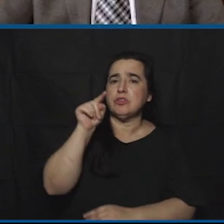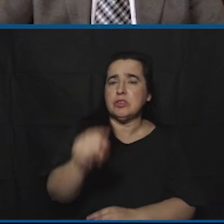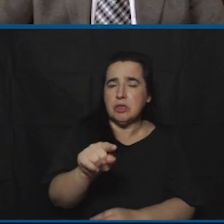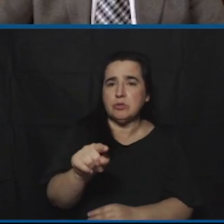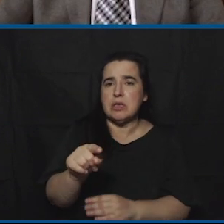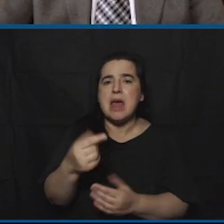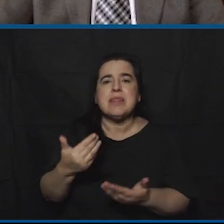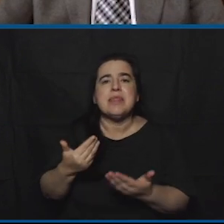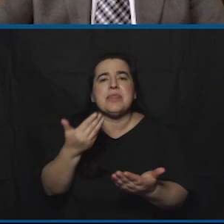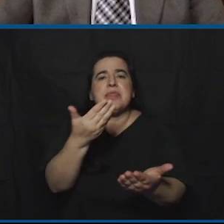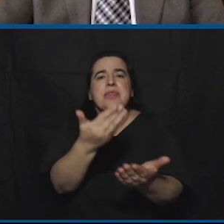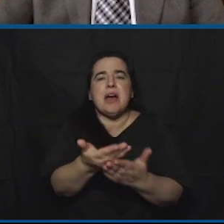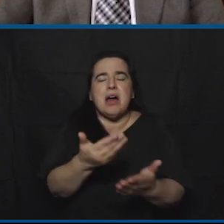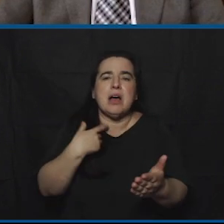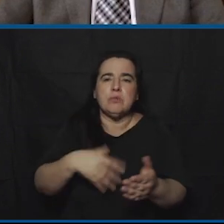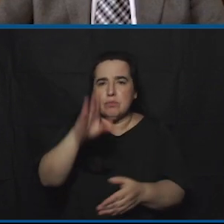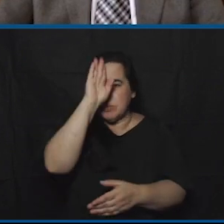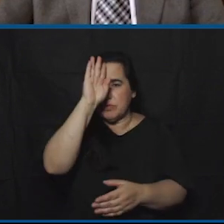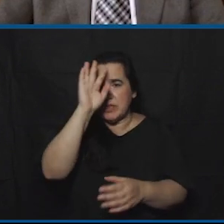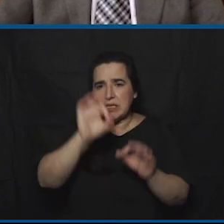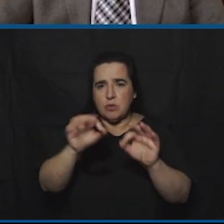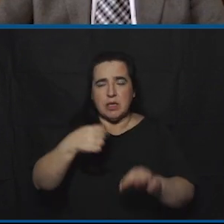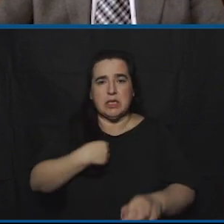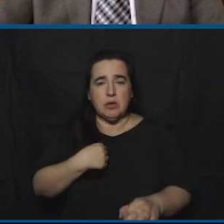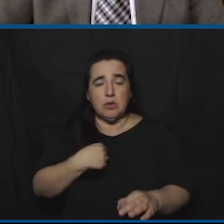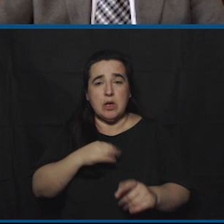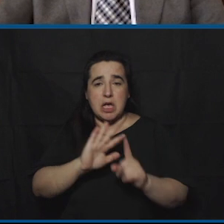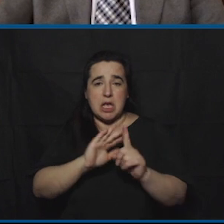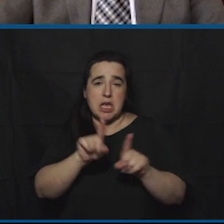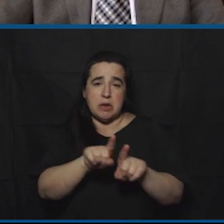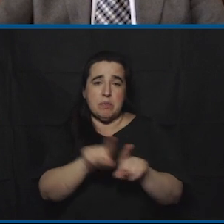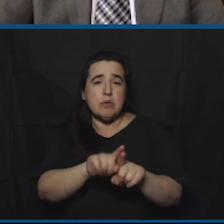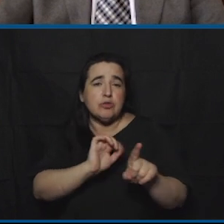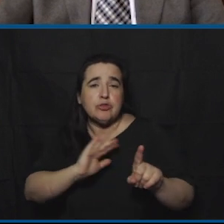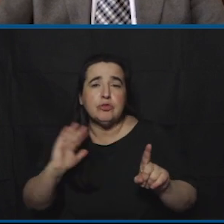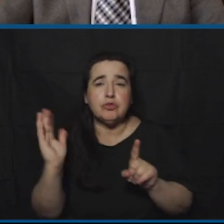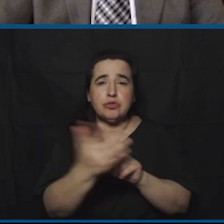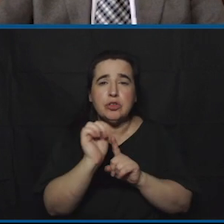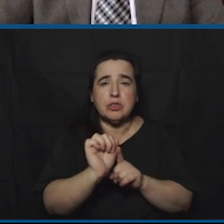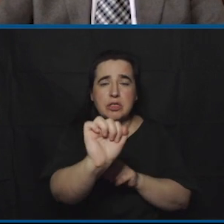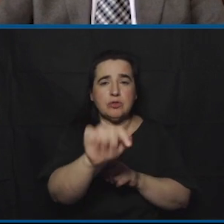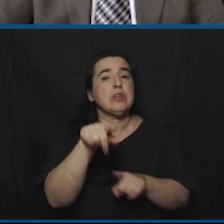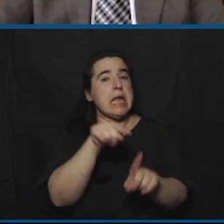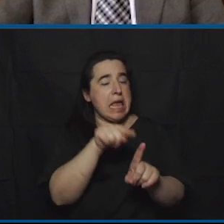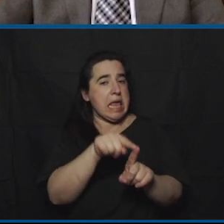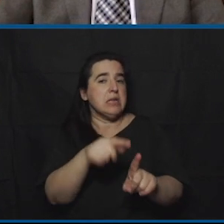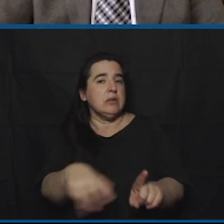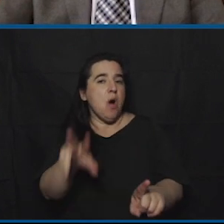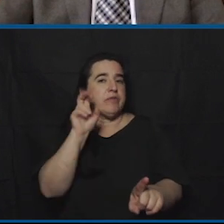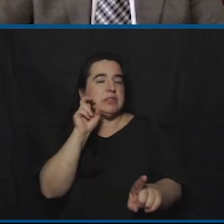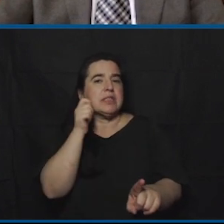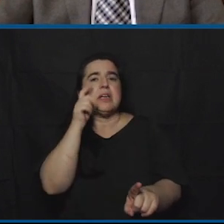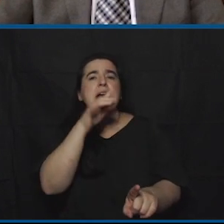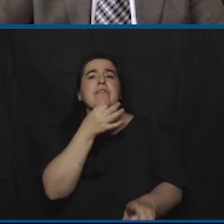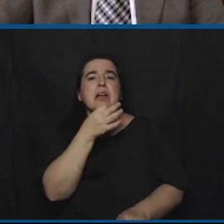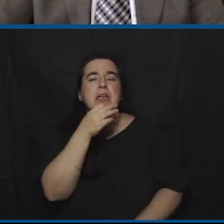eu, do meio de ti e de teus irmãos. A ele ouvirás. É Moisés que fala